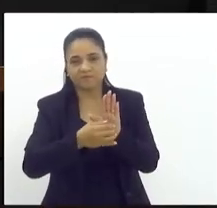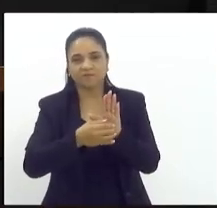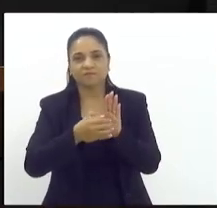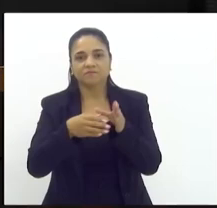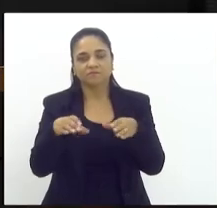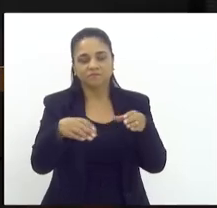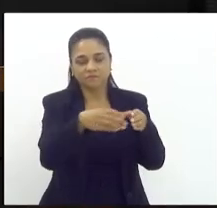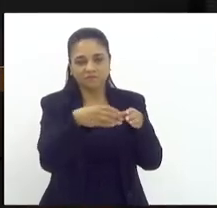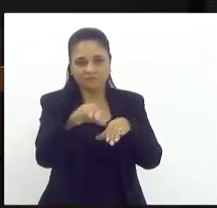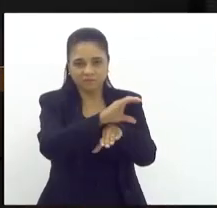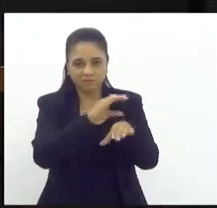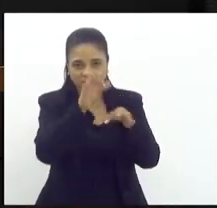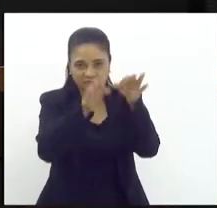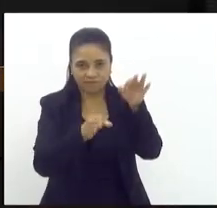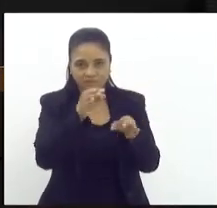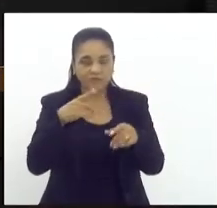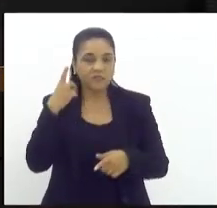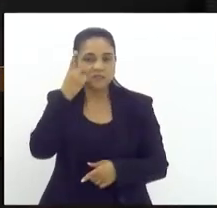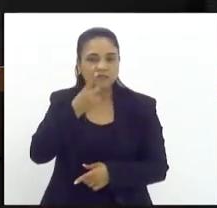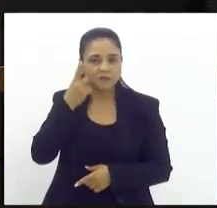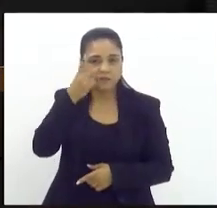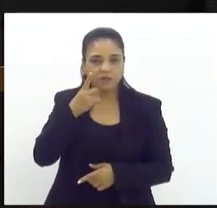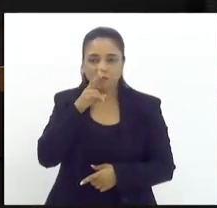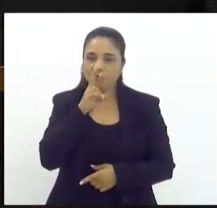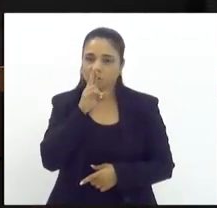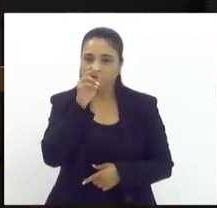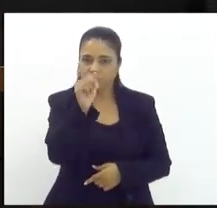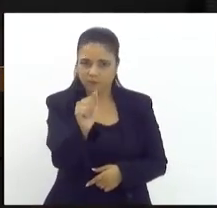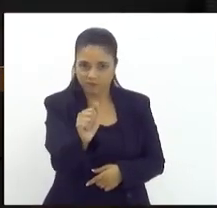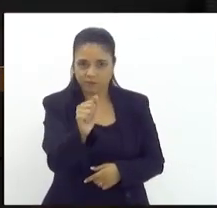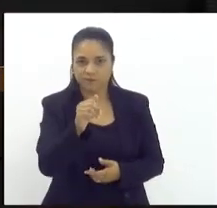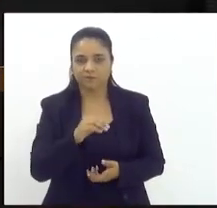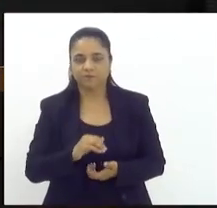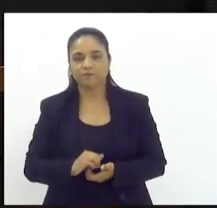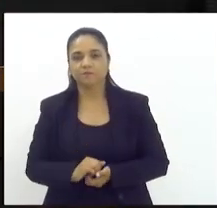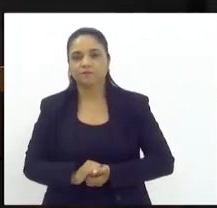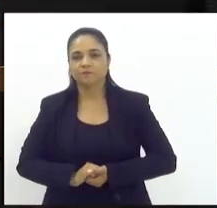constituição e justiça Deputado Rodrigo Amorim